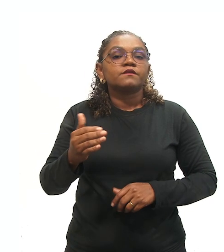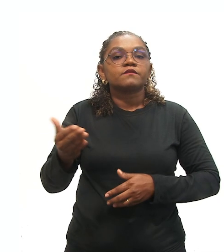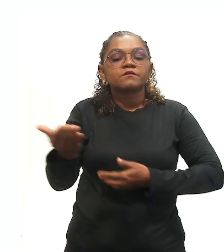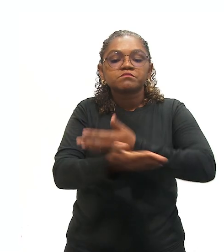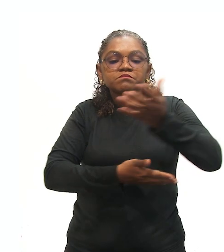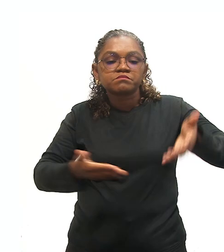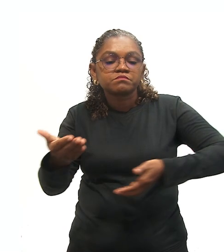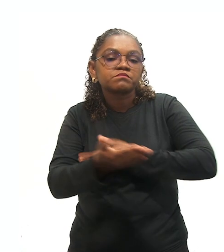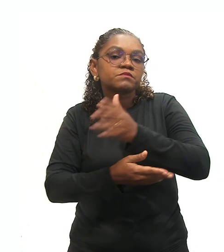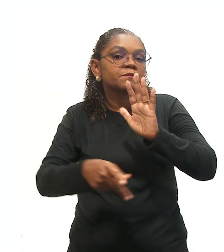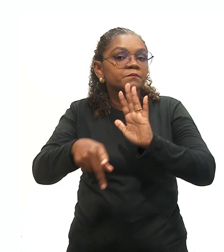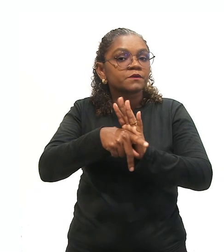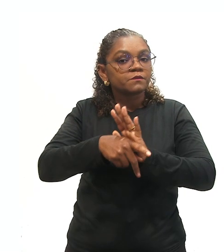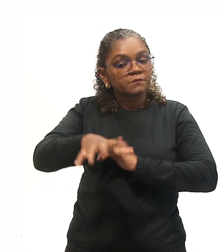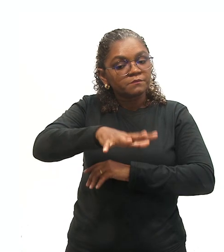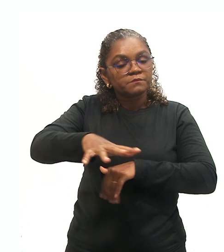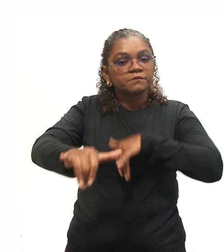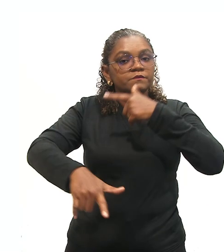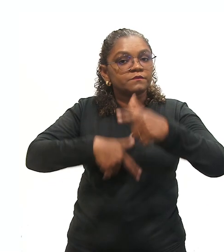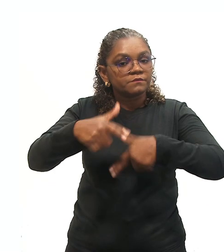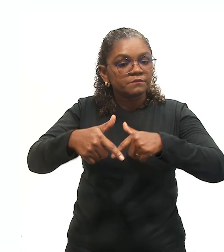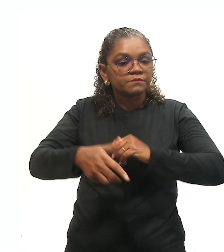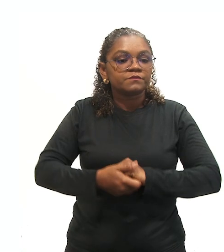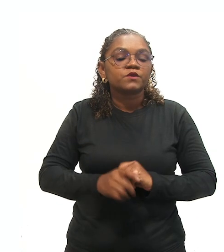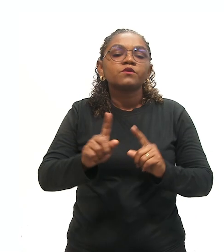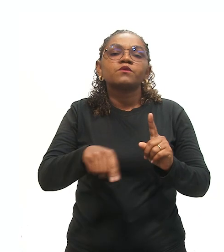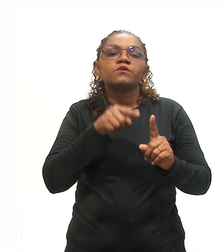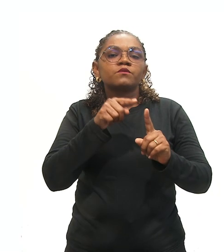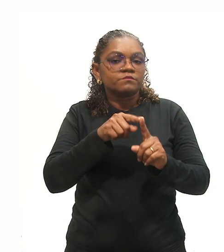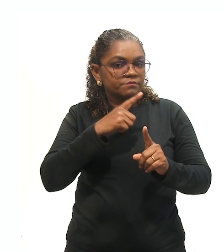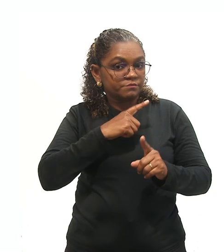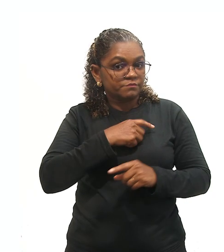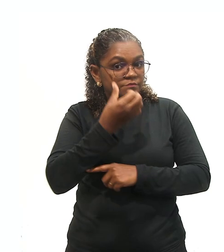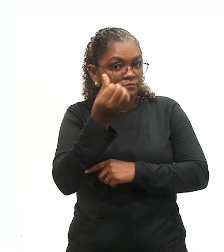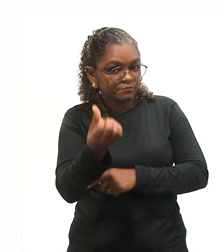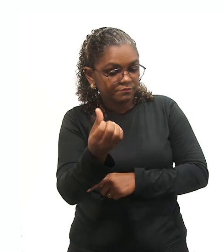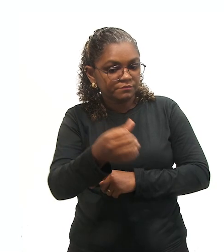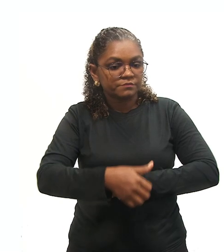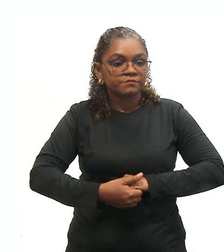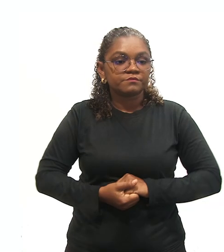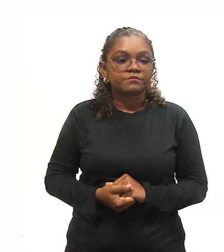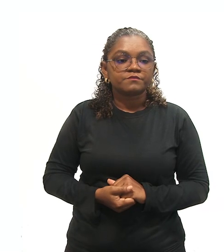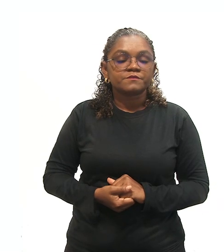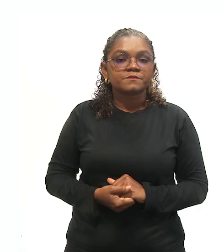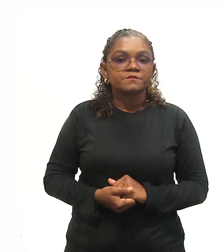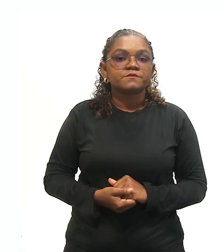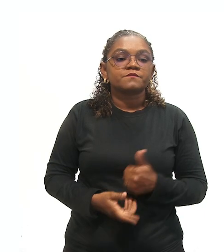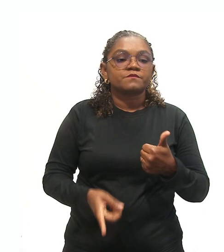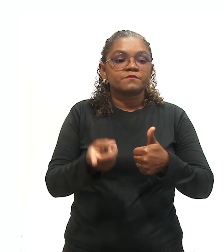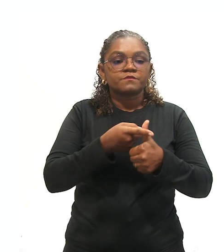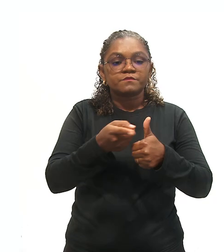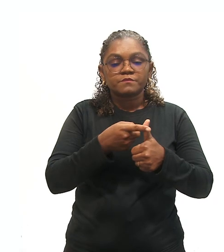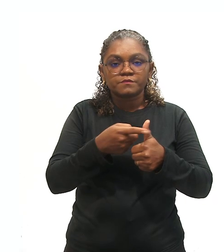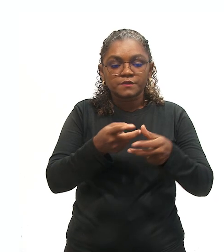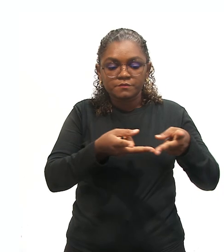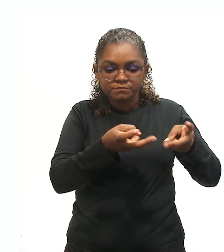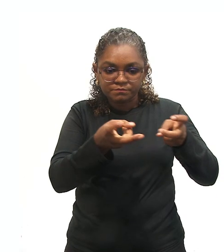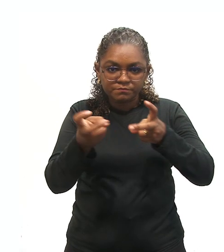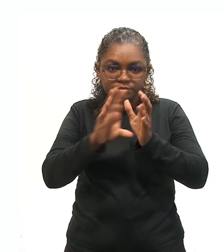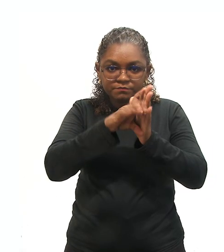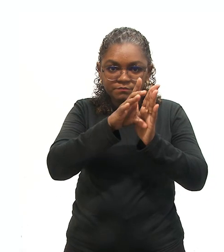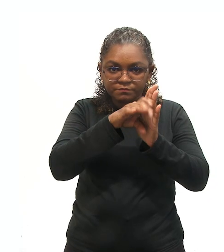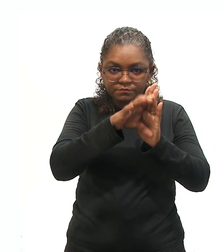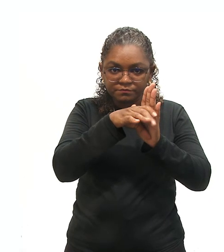objetivos específicos, cada um atrelado a uma das nossas teleaulas. O primeiro é identificar os conceitos básicos de economia, interpretar